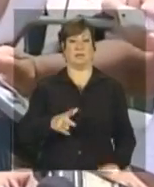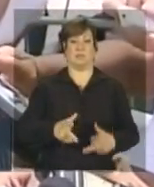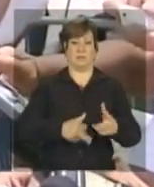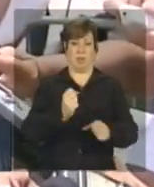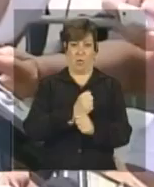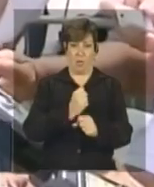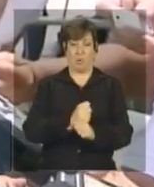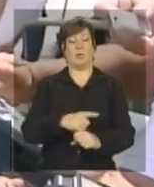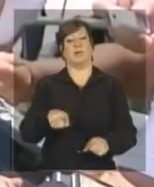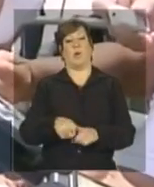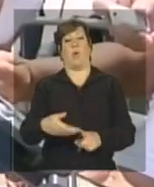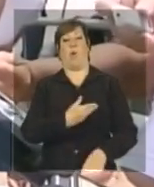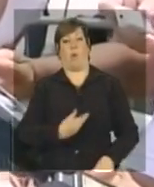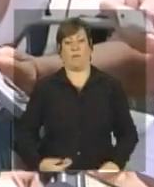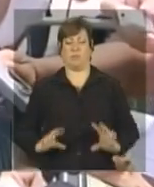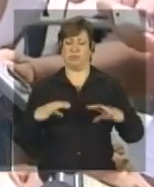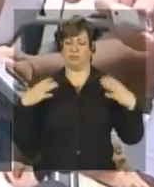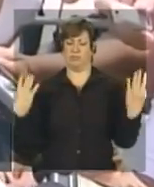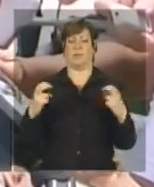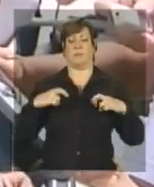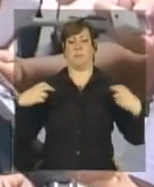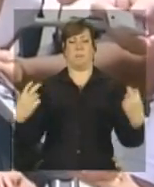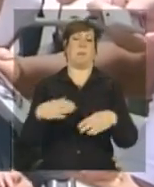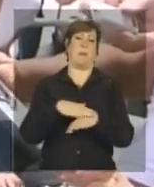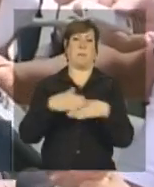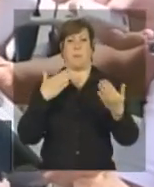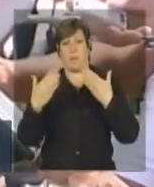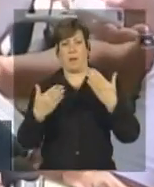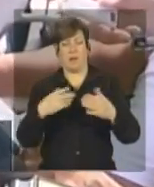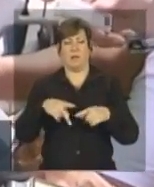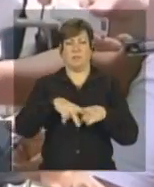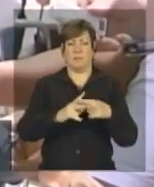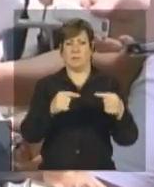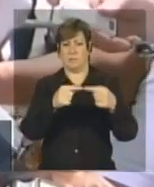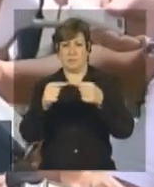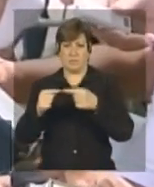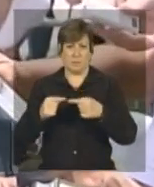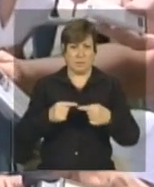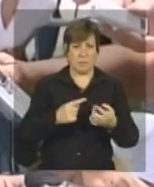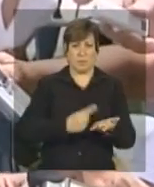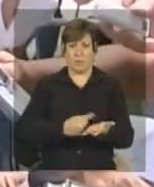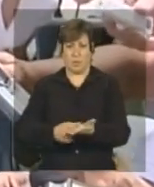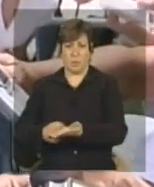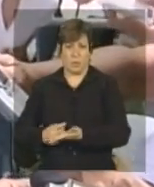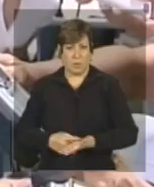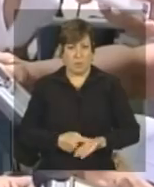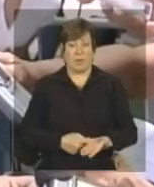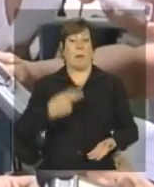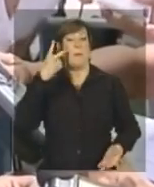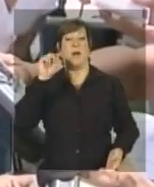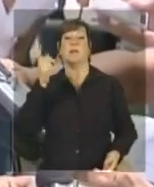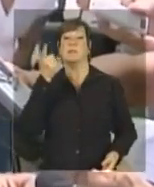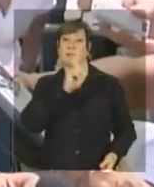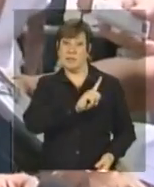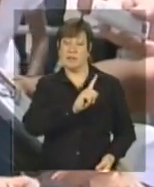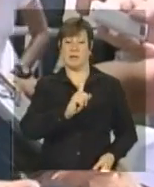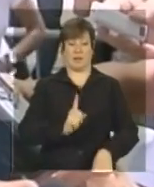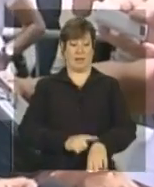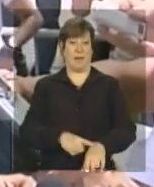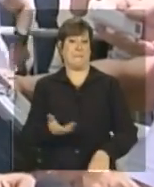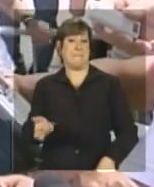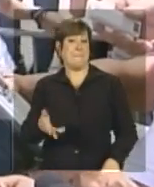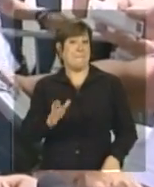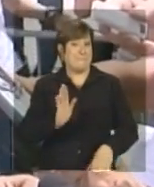governo. Vamos acertar os nossos parafusos para que haja uma solução mais